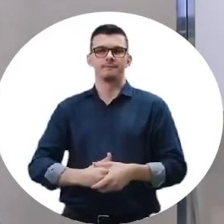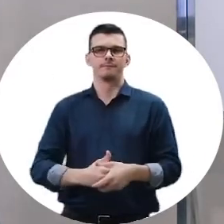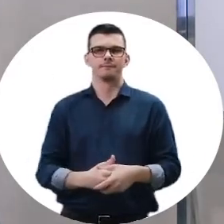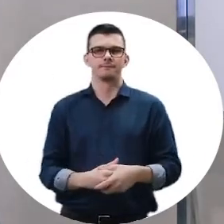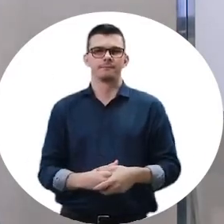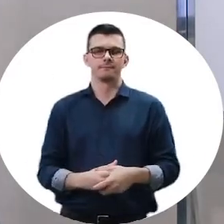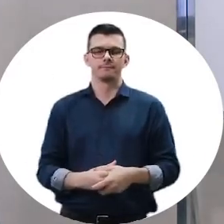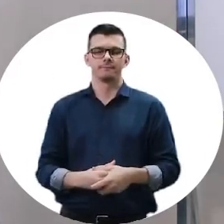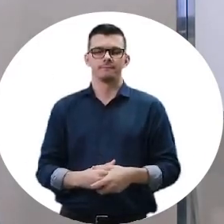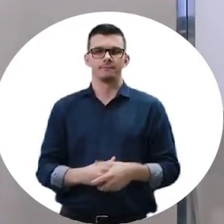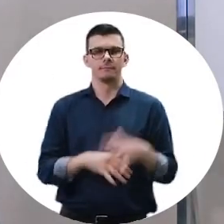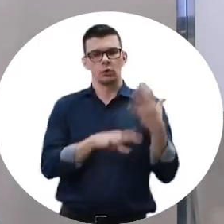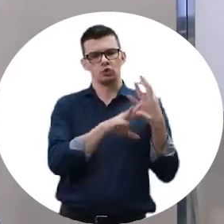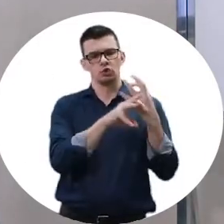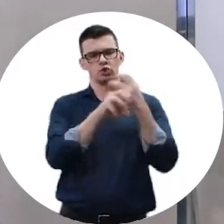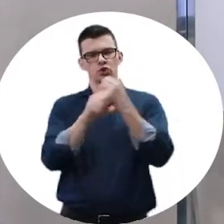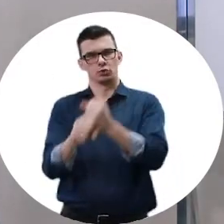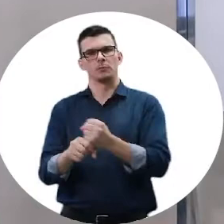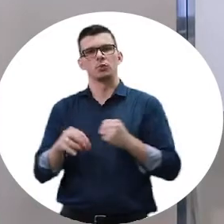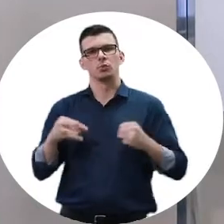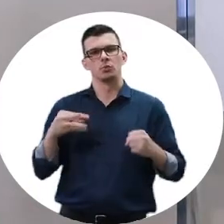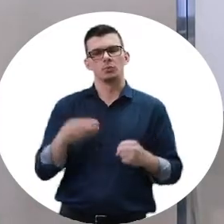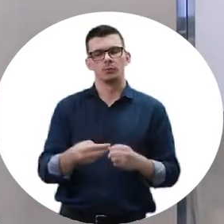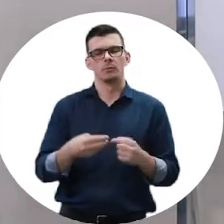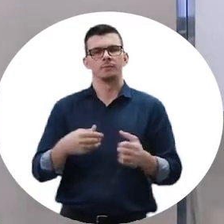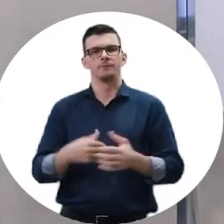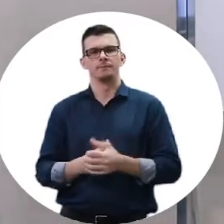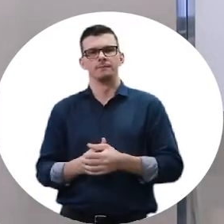A. Estou somando.